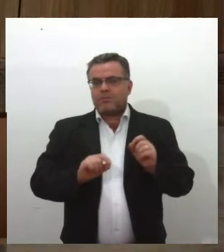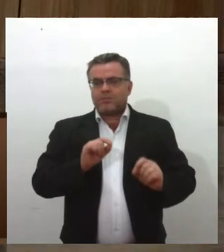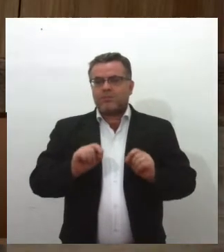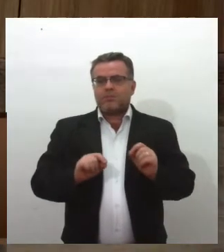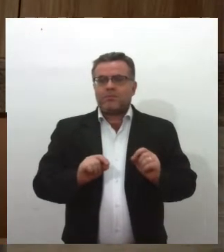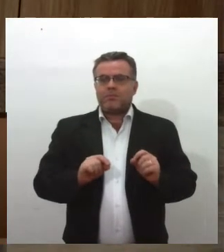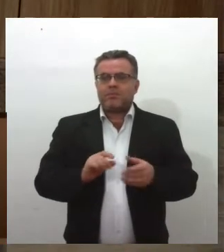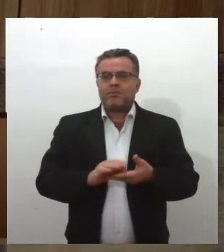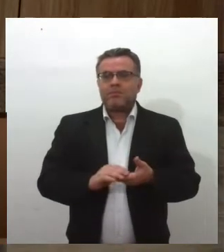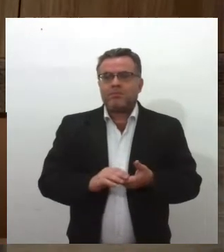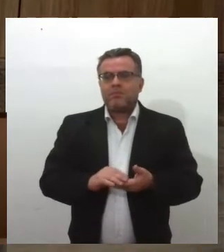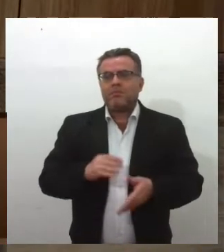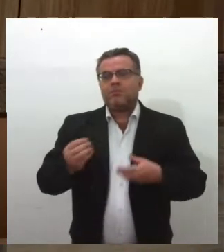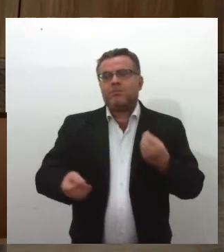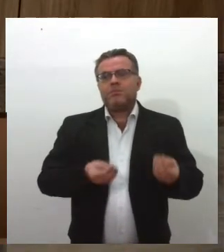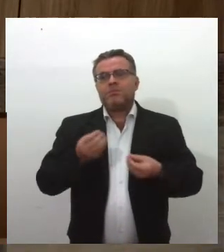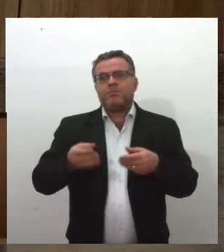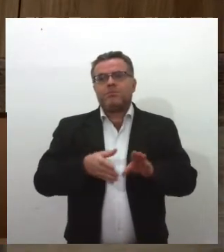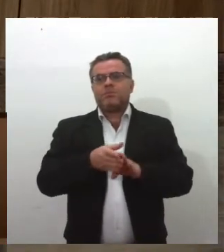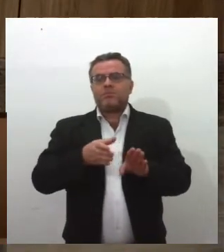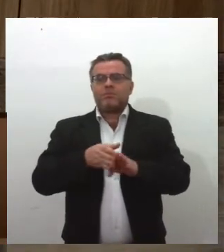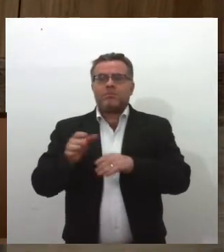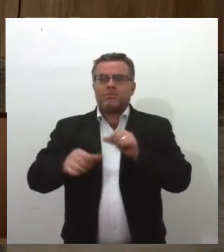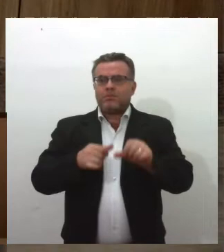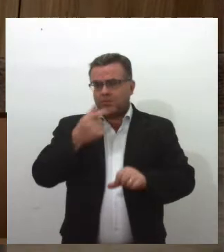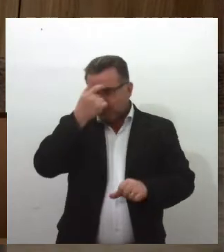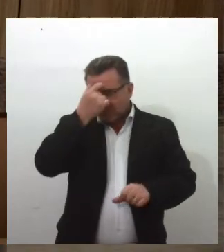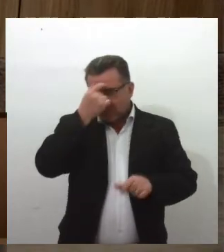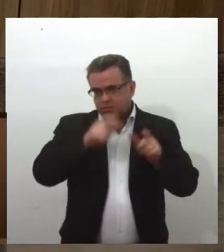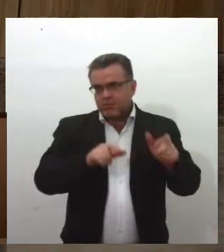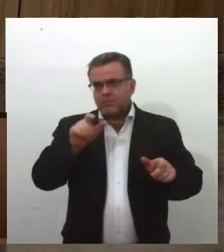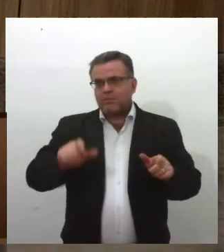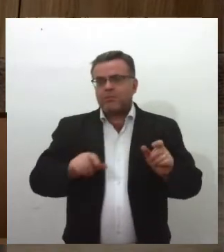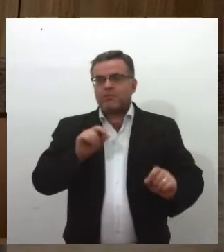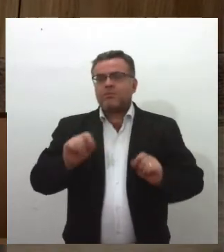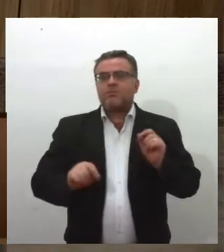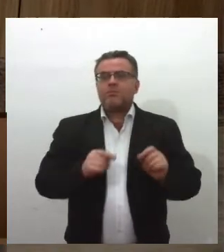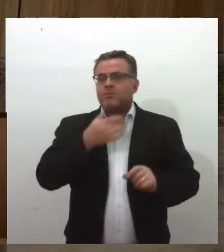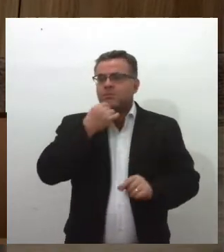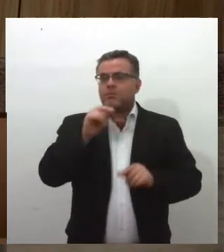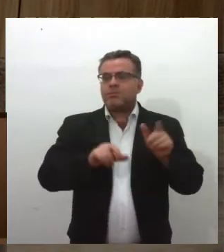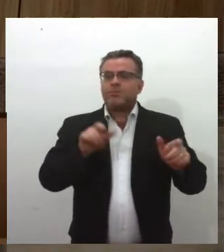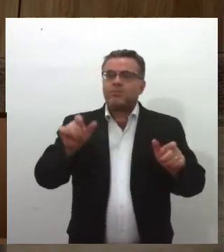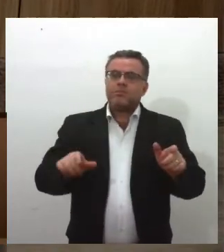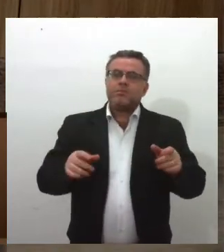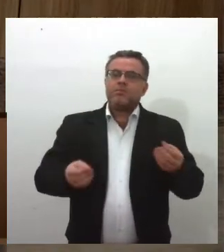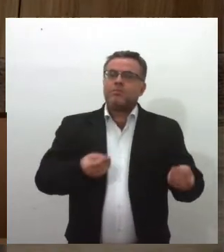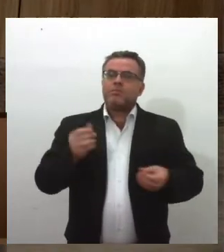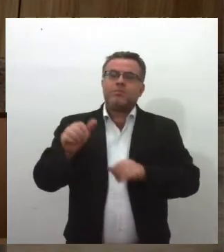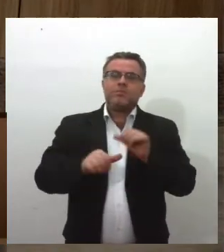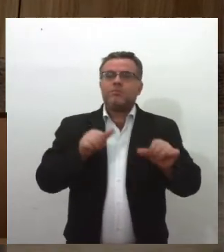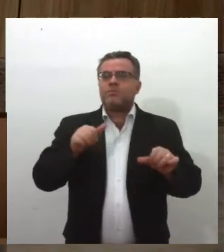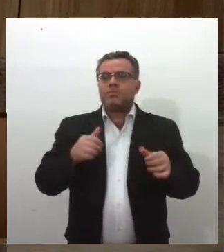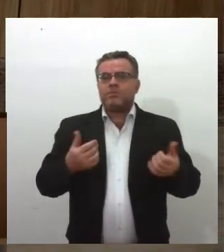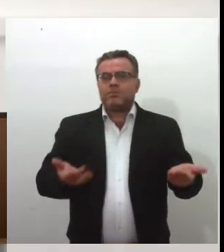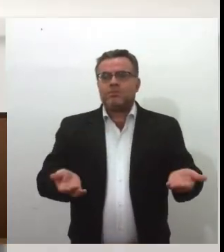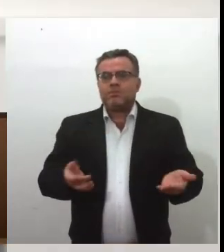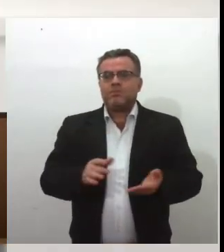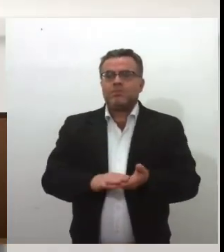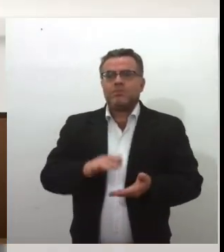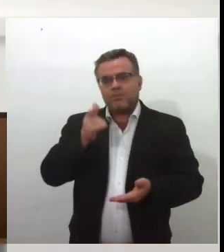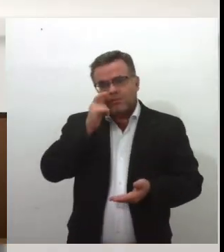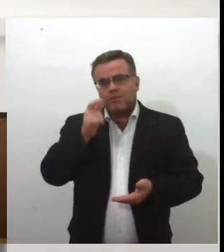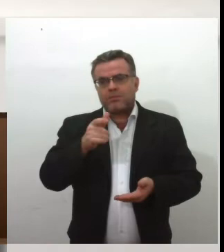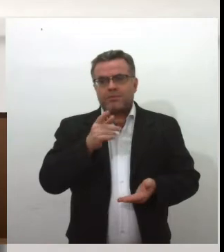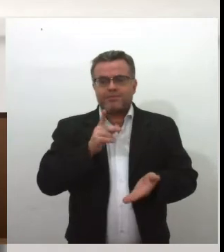Como mudar essa mentalidade, né? Como mudar essa mentalidade dos homens? Veja, interessante, isso